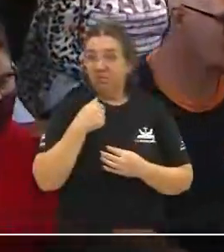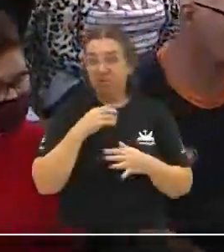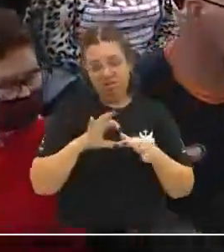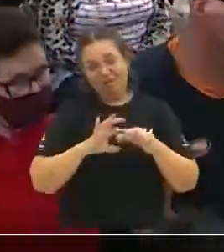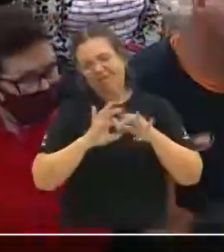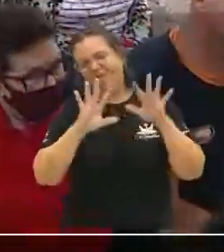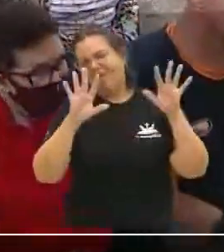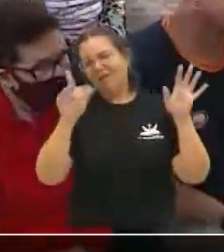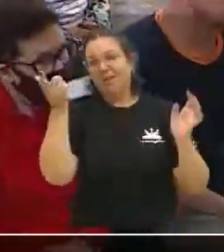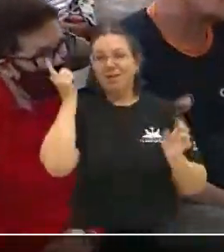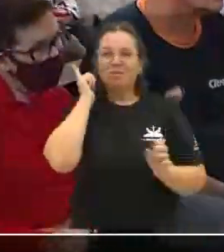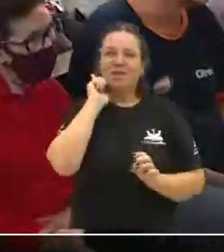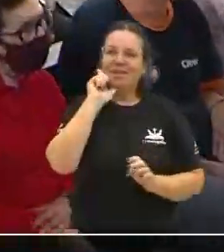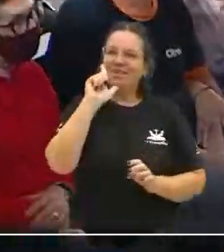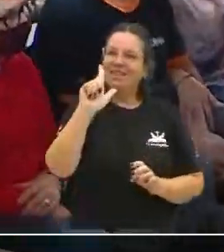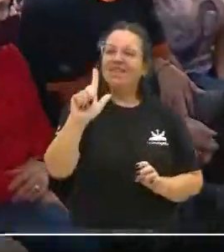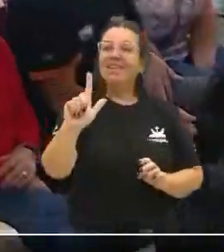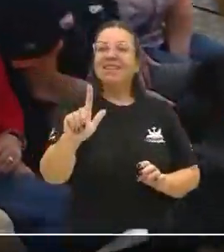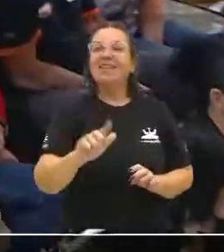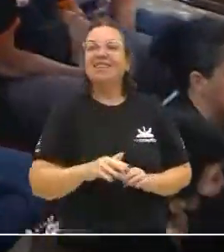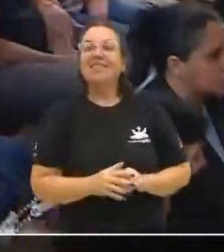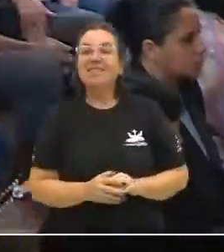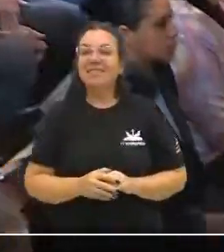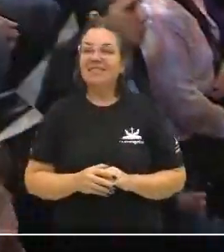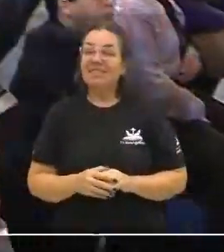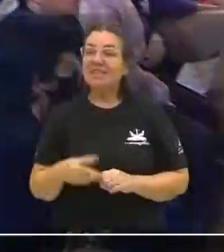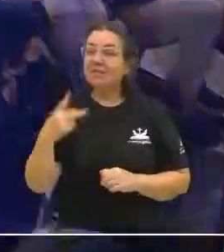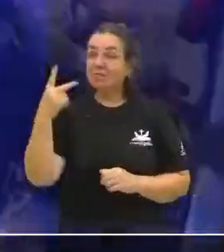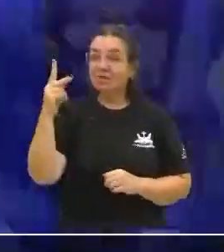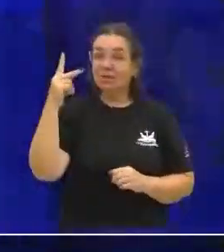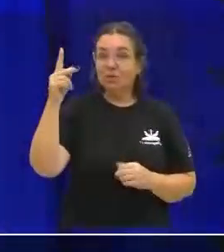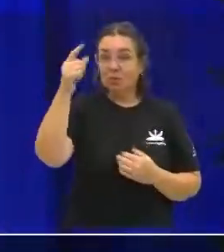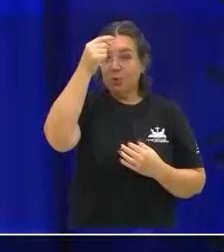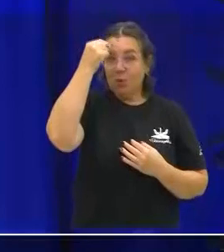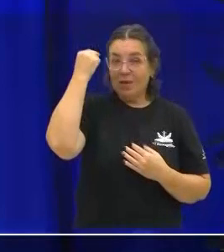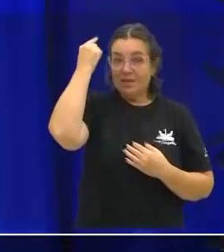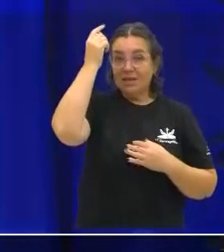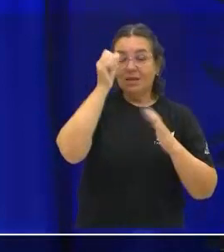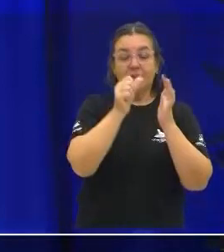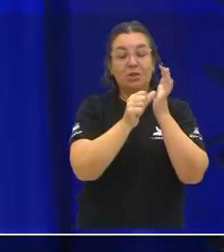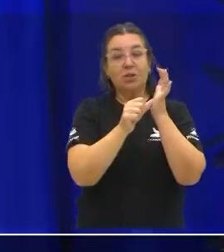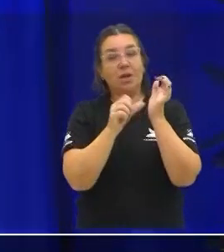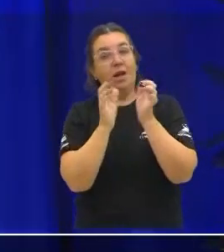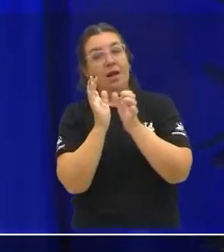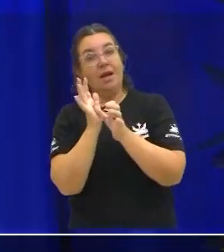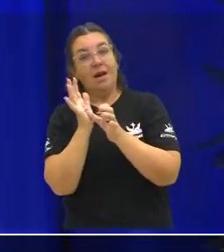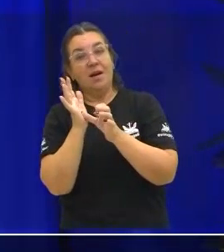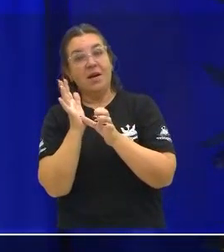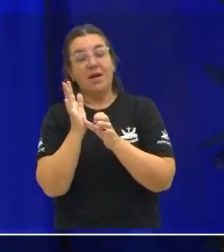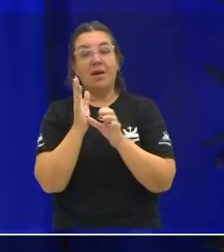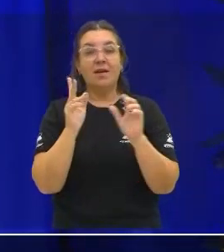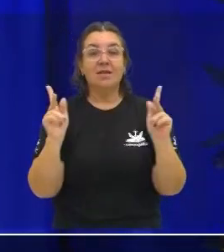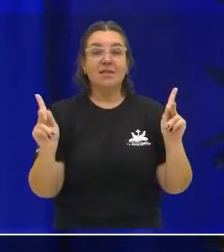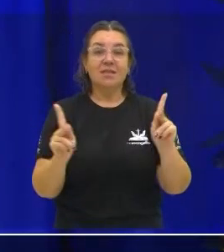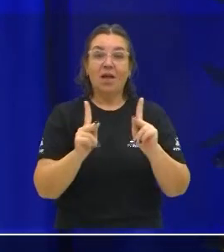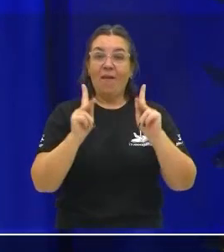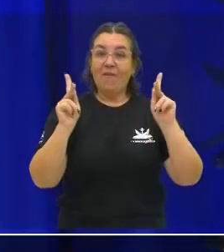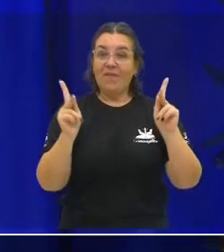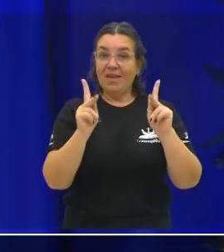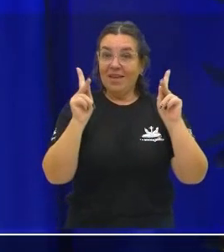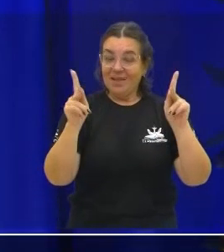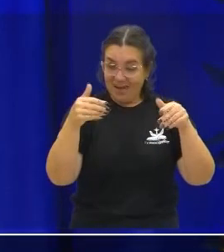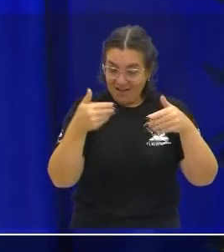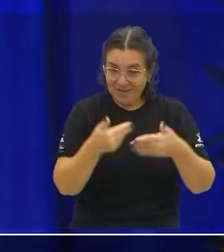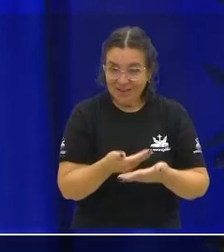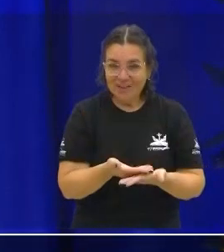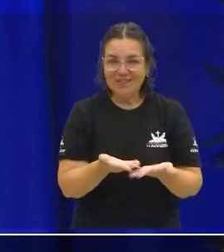e eu serei libertado. Das tuas santas chagas